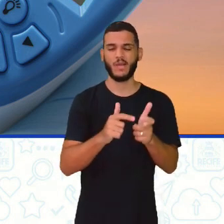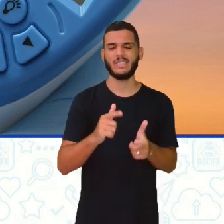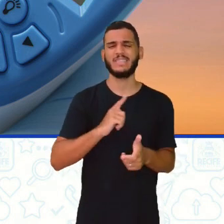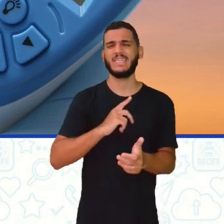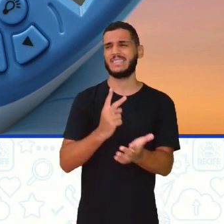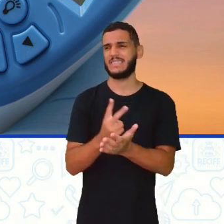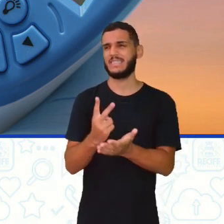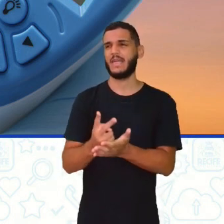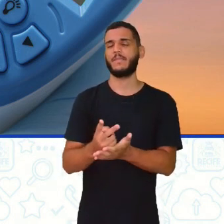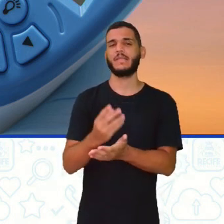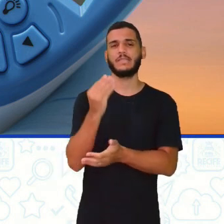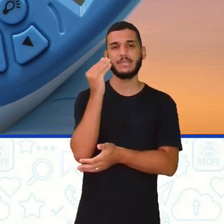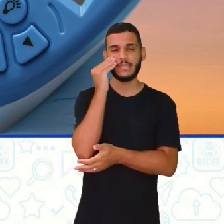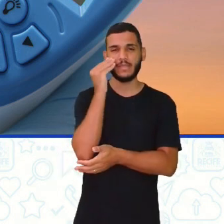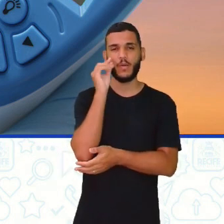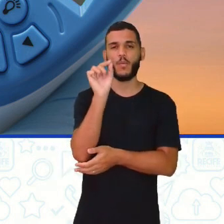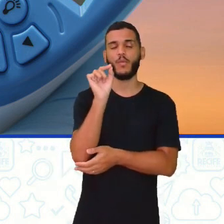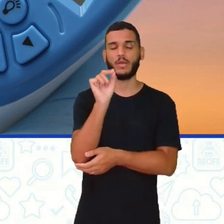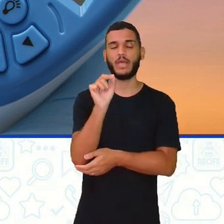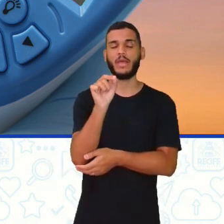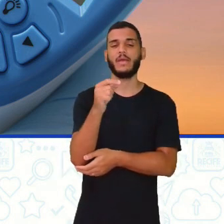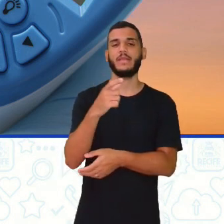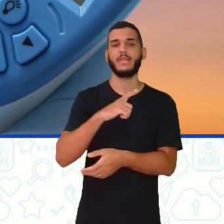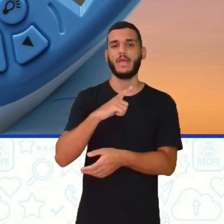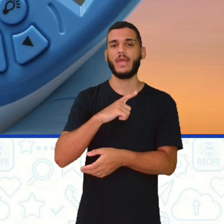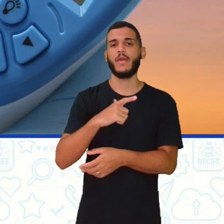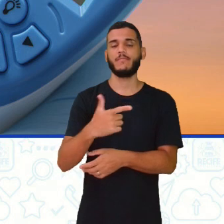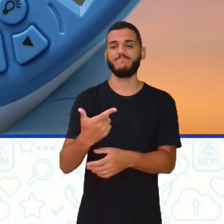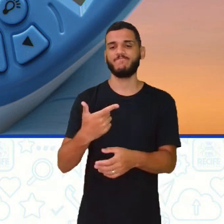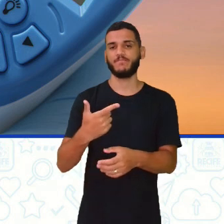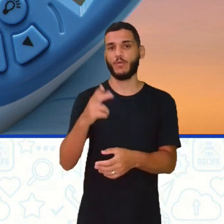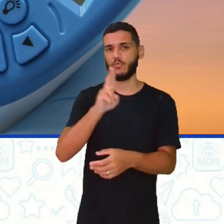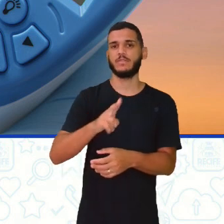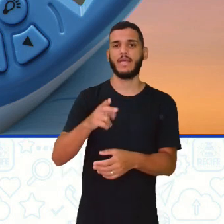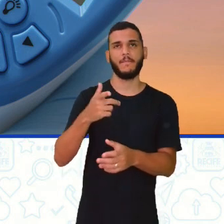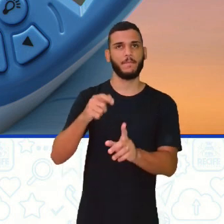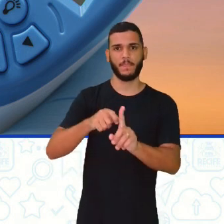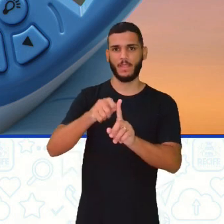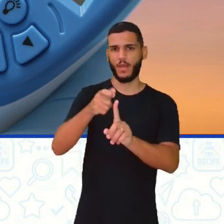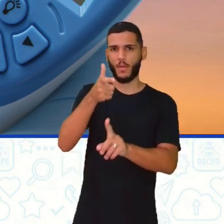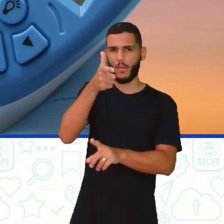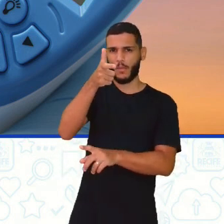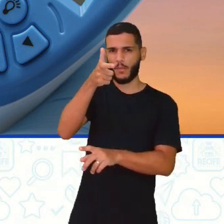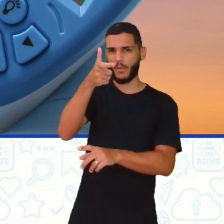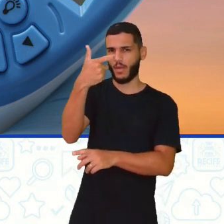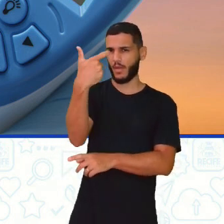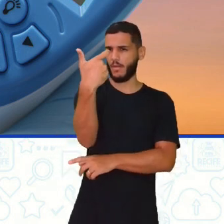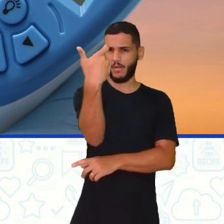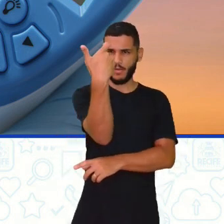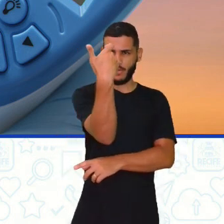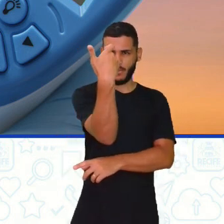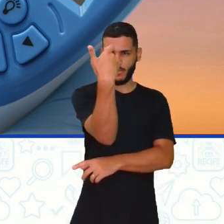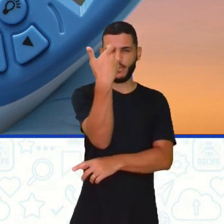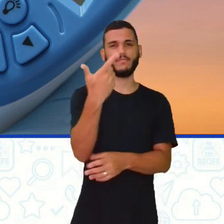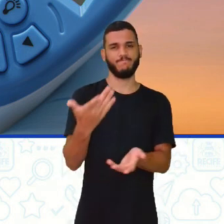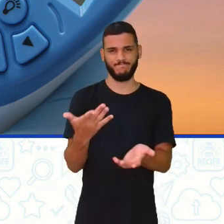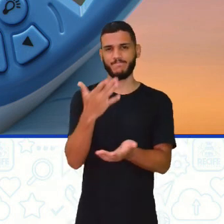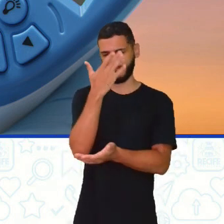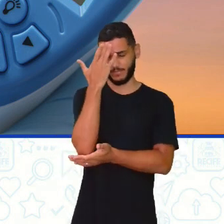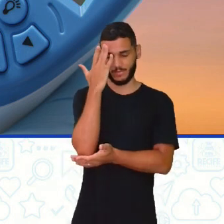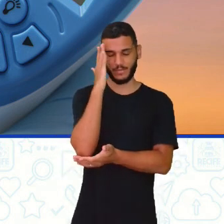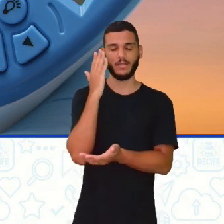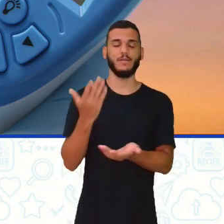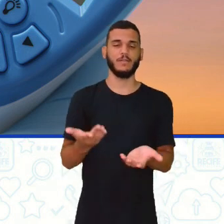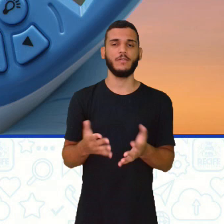inteiro tentando ver aí a nossa temperatura para entrar nos ambientes, para frequentar os espaços, e